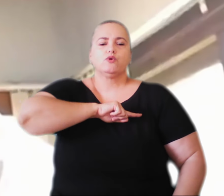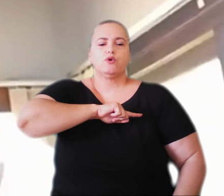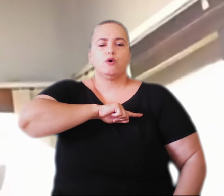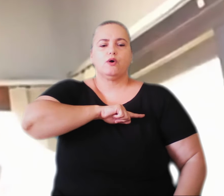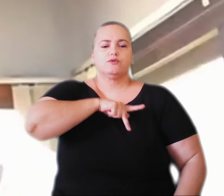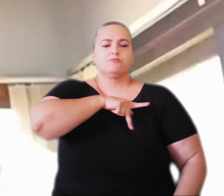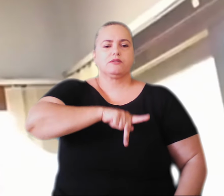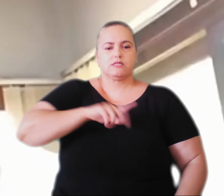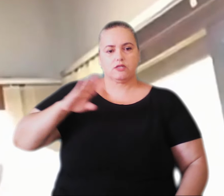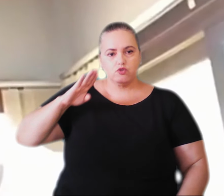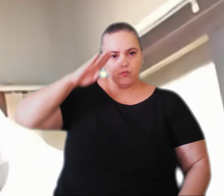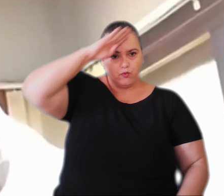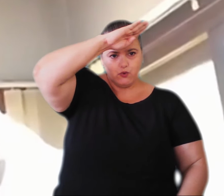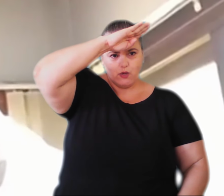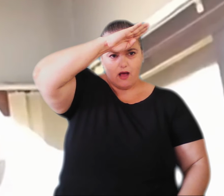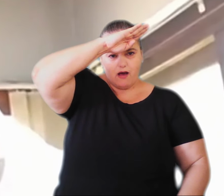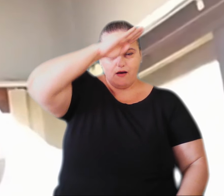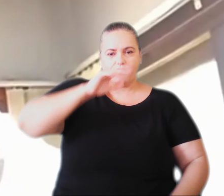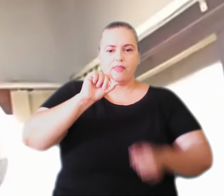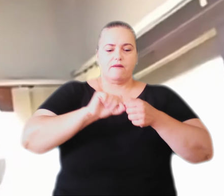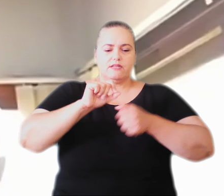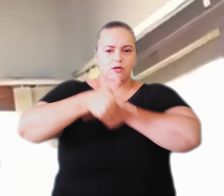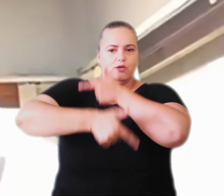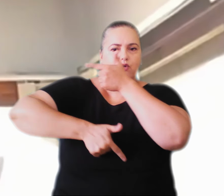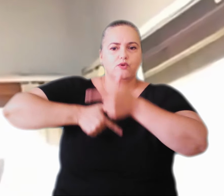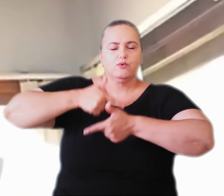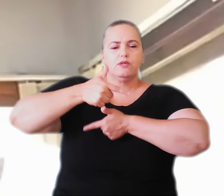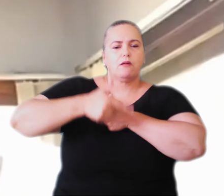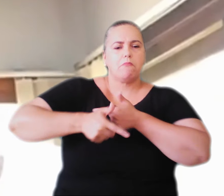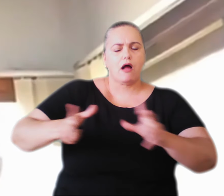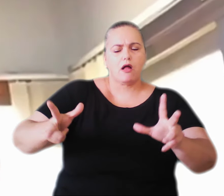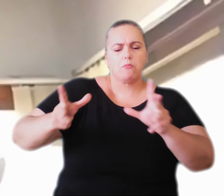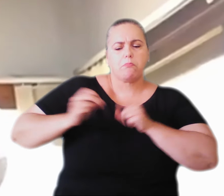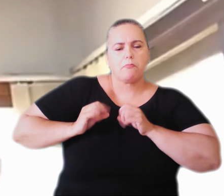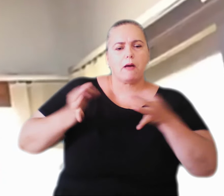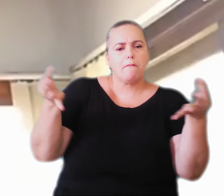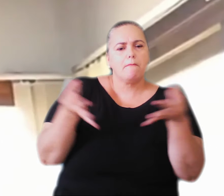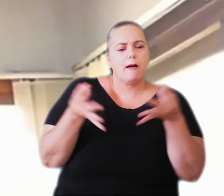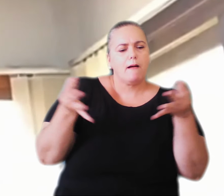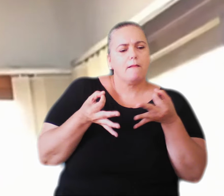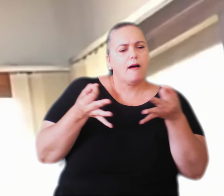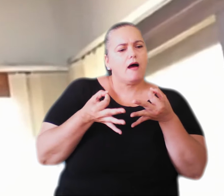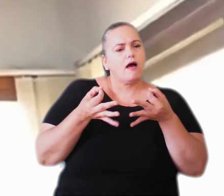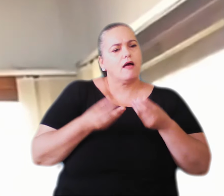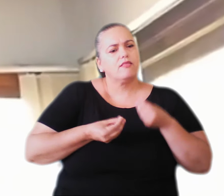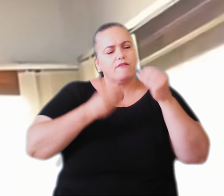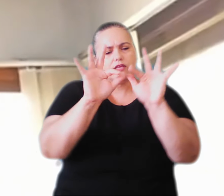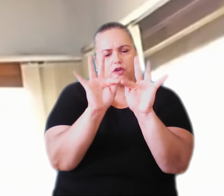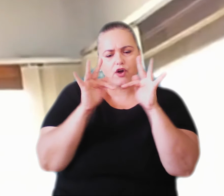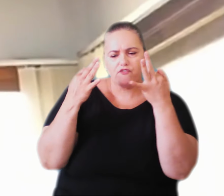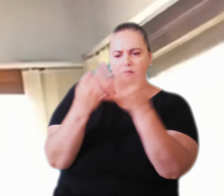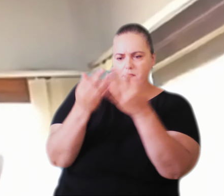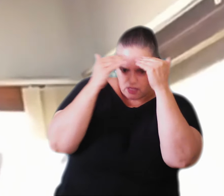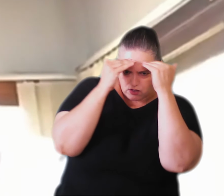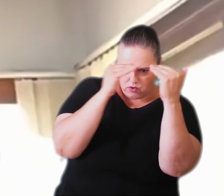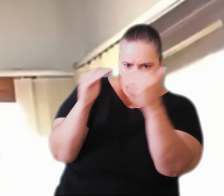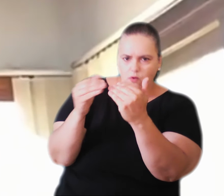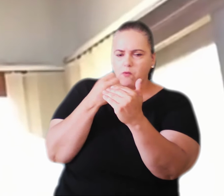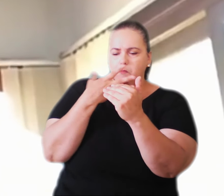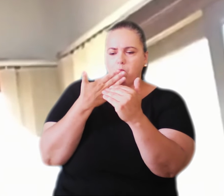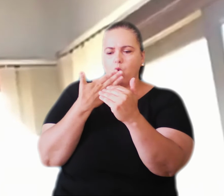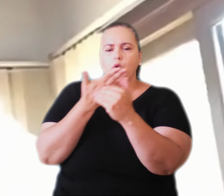no nosso querido presidente Bolsonaro, que está fazendo um trabalho meritório, está buscando prestigiar a